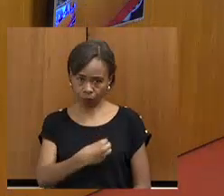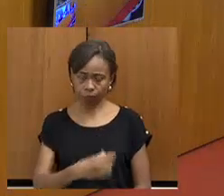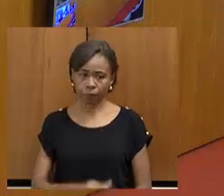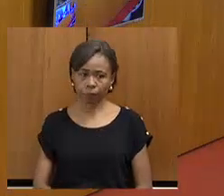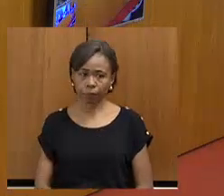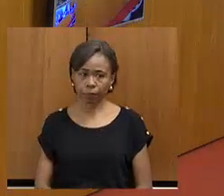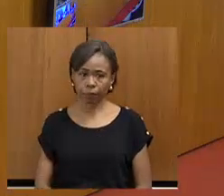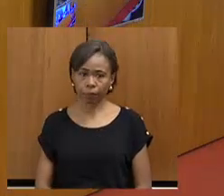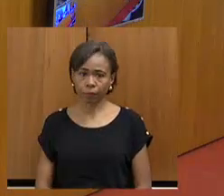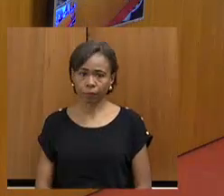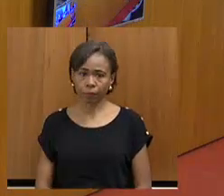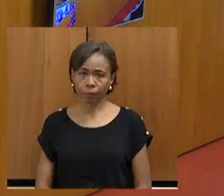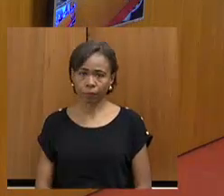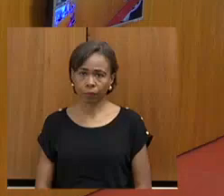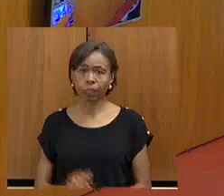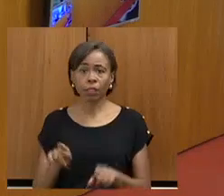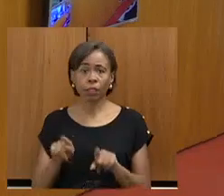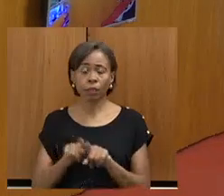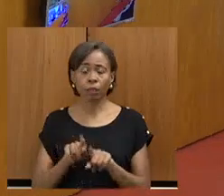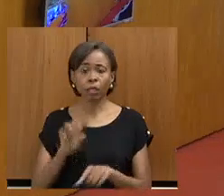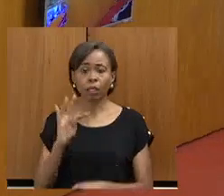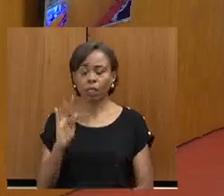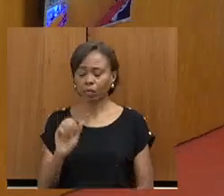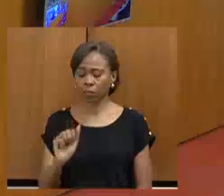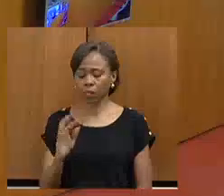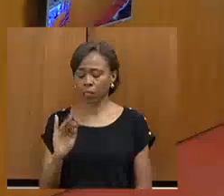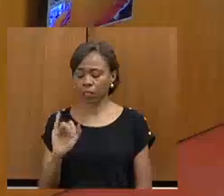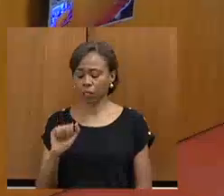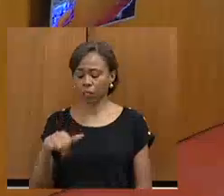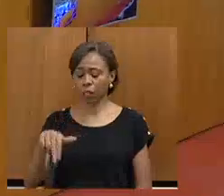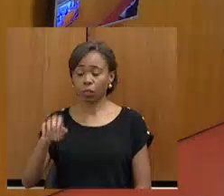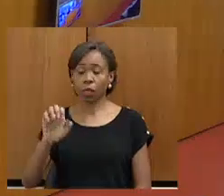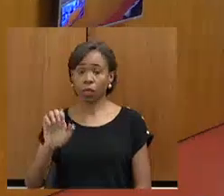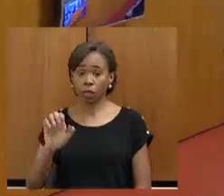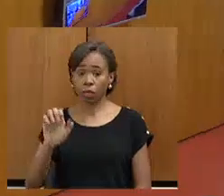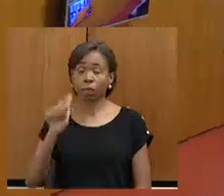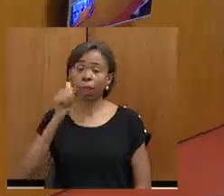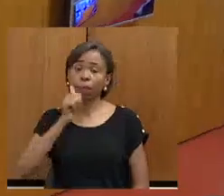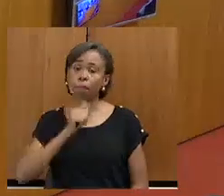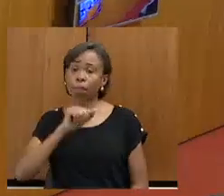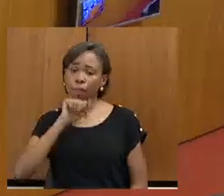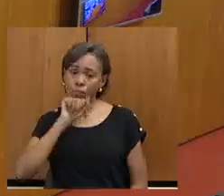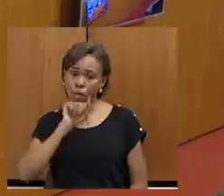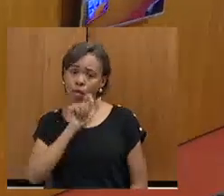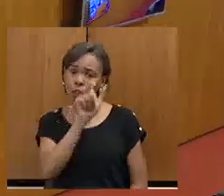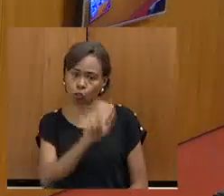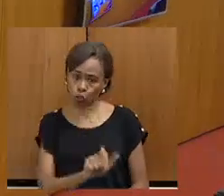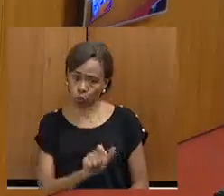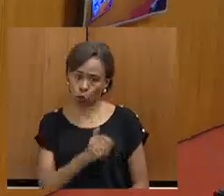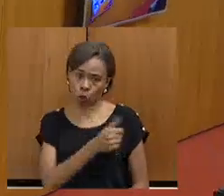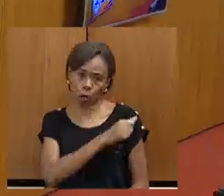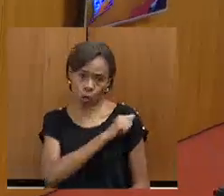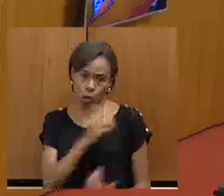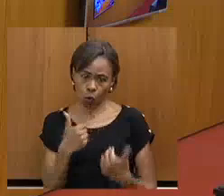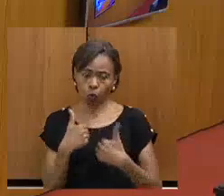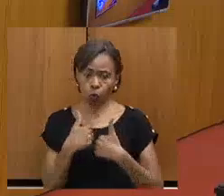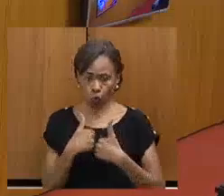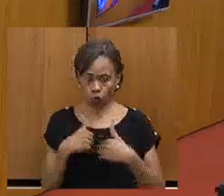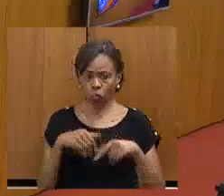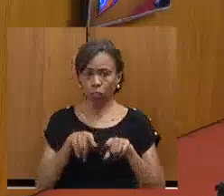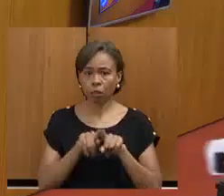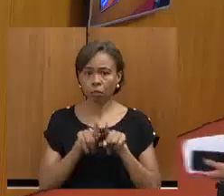Convidar também a Catiane Ferreira Gomes, que também é mãe de autista e fundadora do Grupo Unidas.